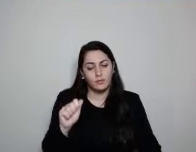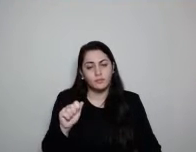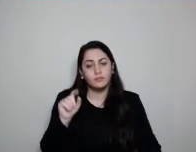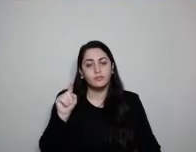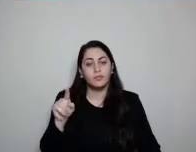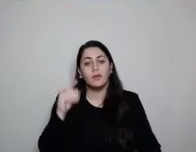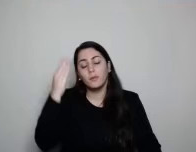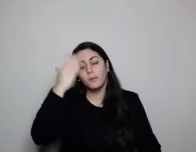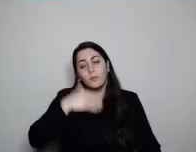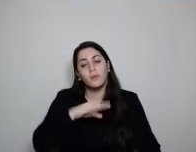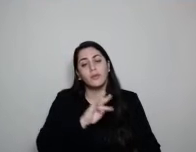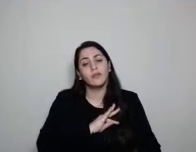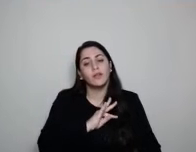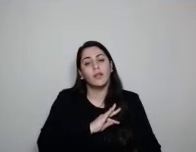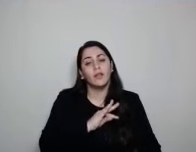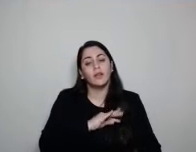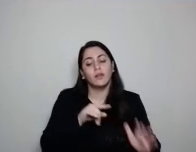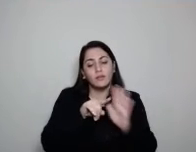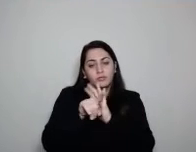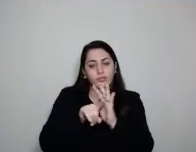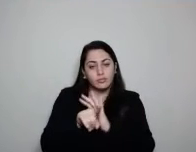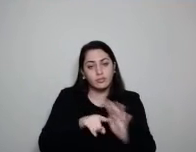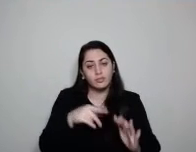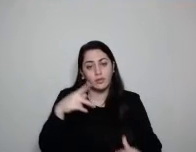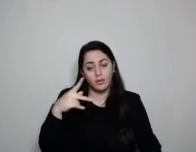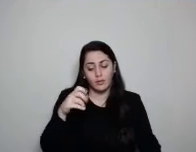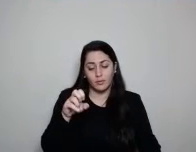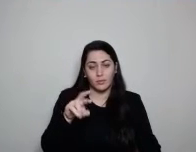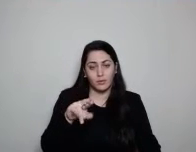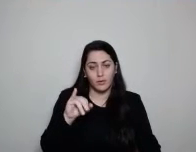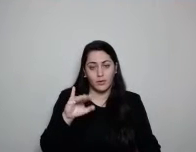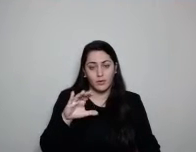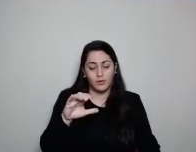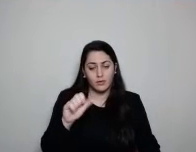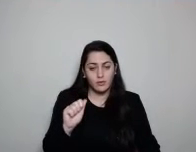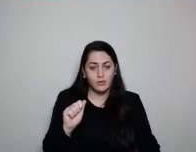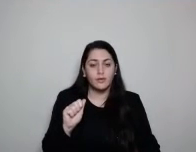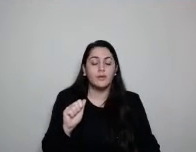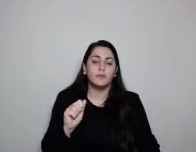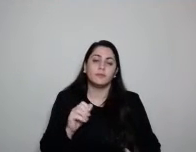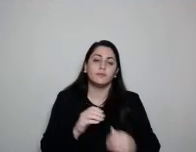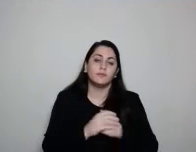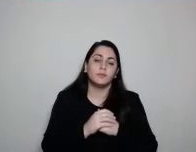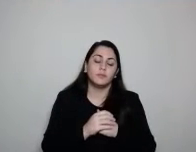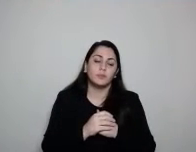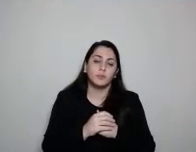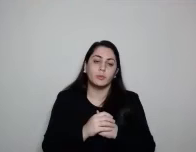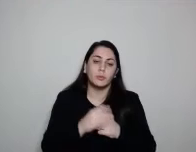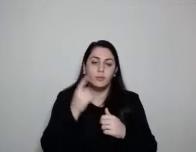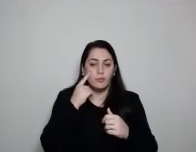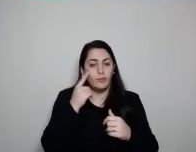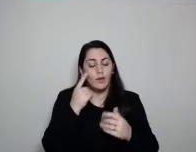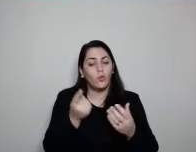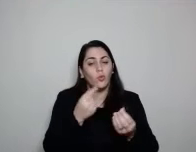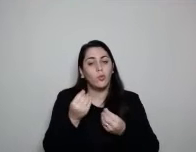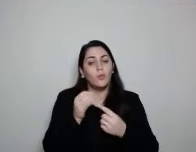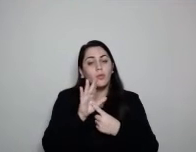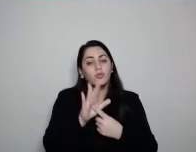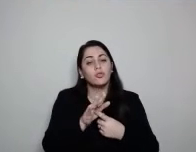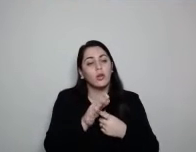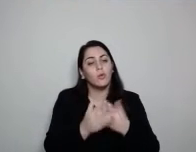prova pericial, com indicação, é claro, da forma de prestação de serviço e dos